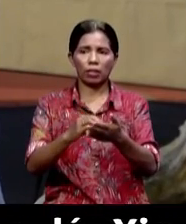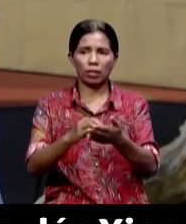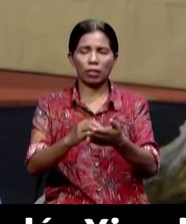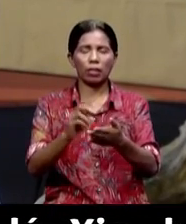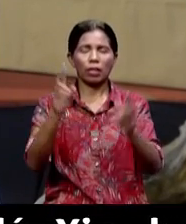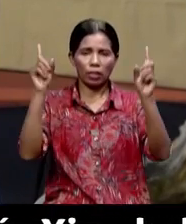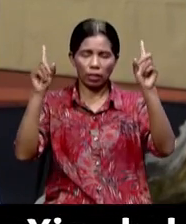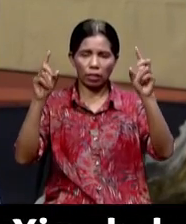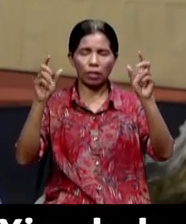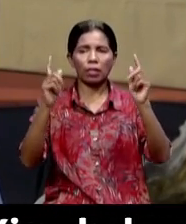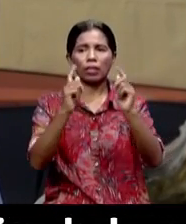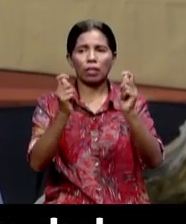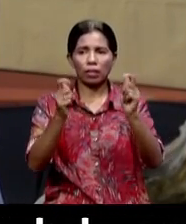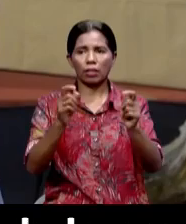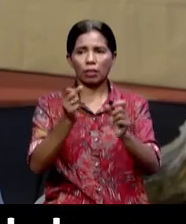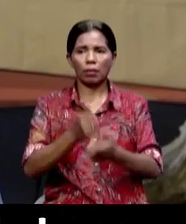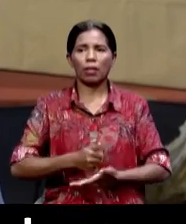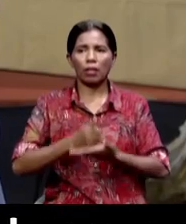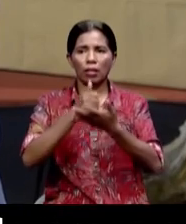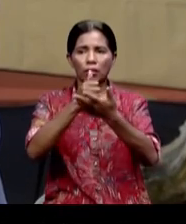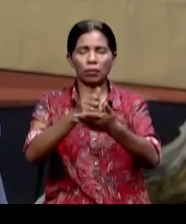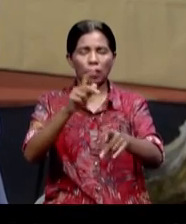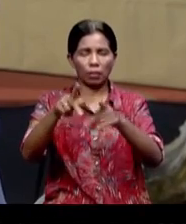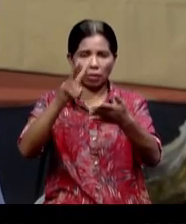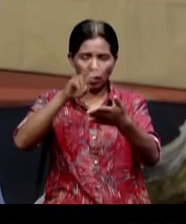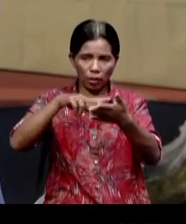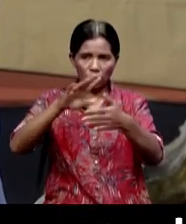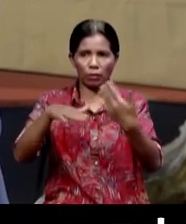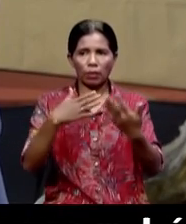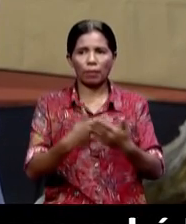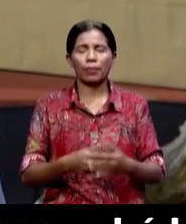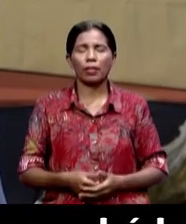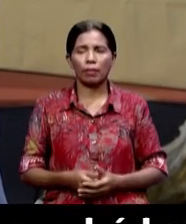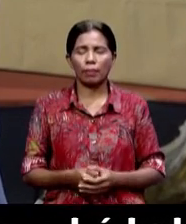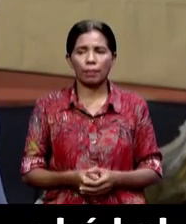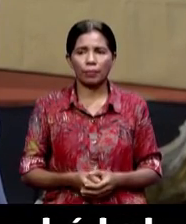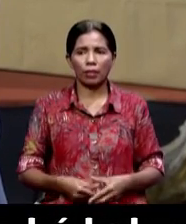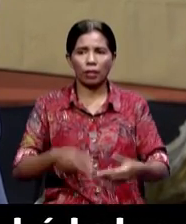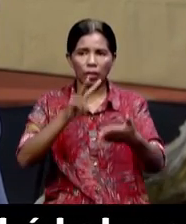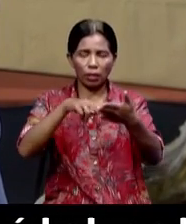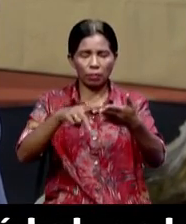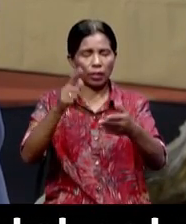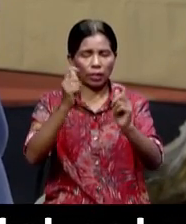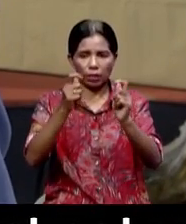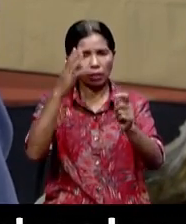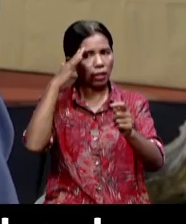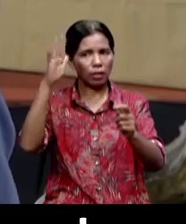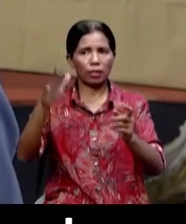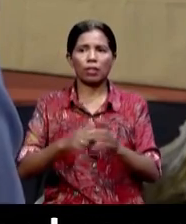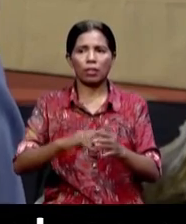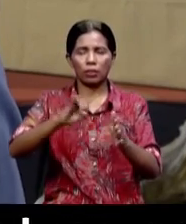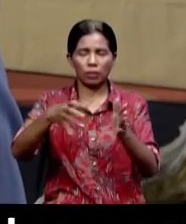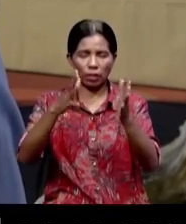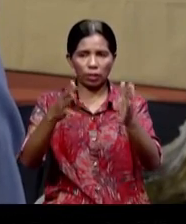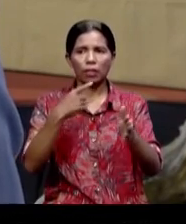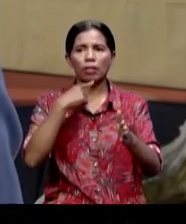versão teto neve ao tenta traduz para pela azura leitor Sira. Agora, se fosse lema tetun la hatene jornalista sira